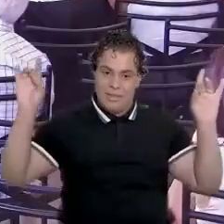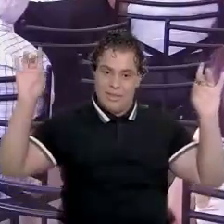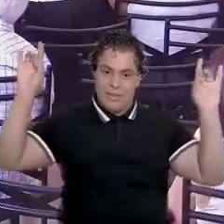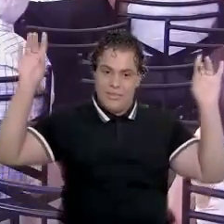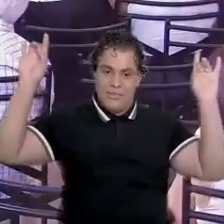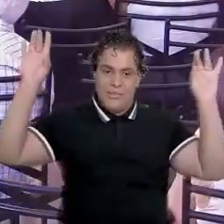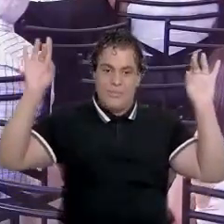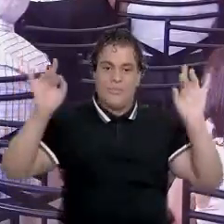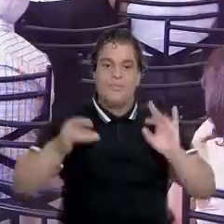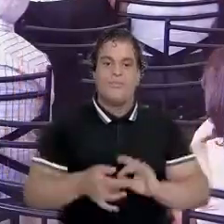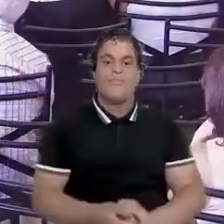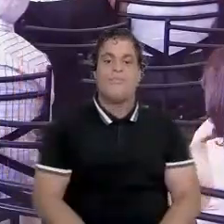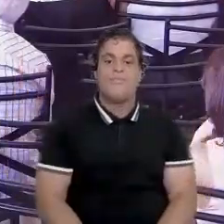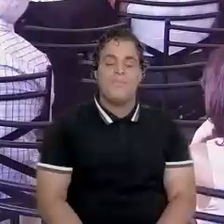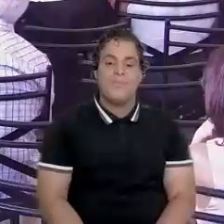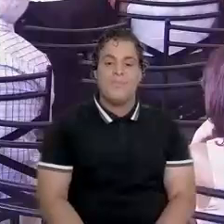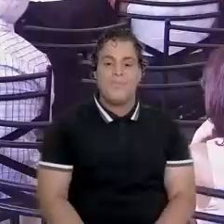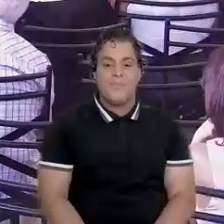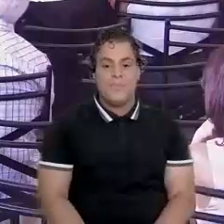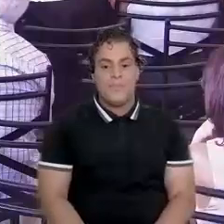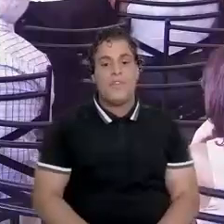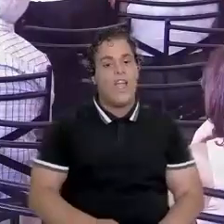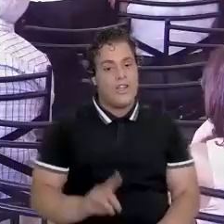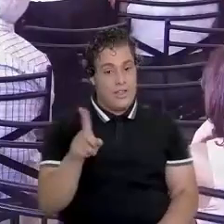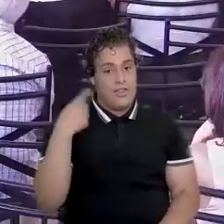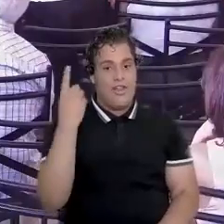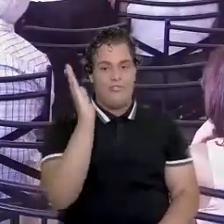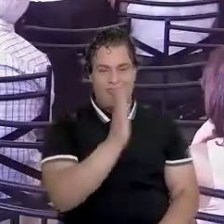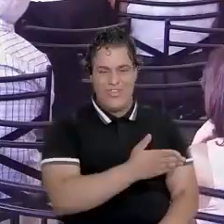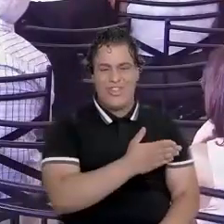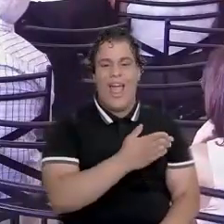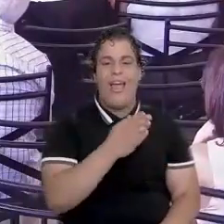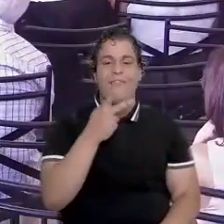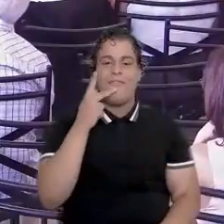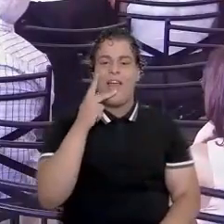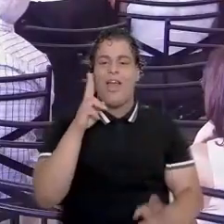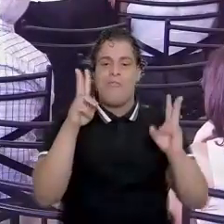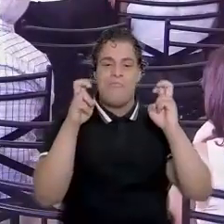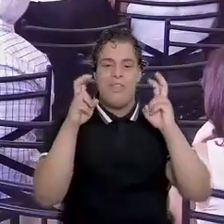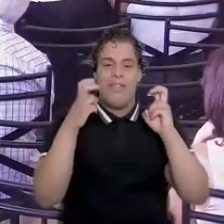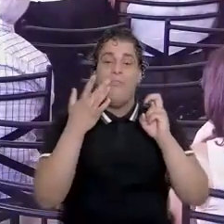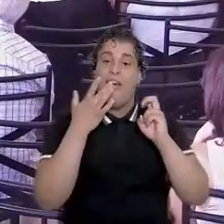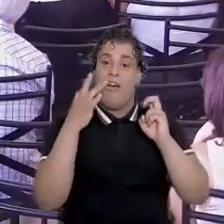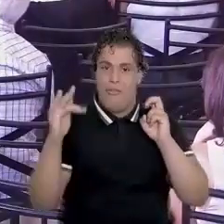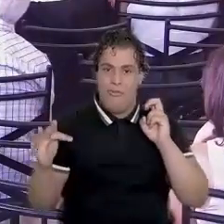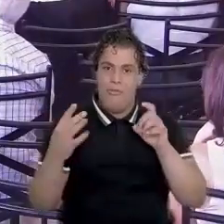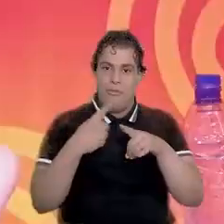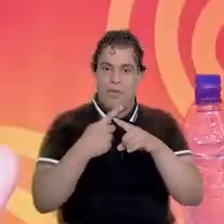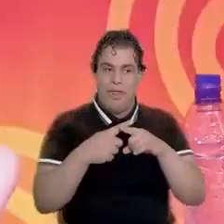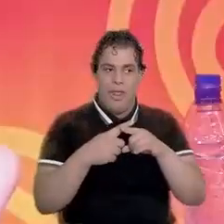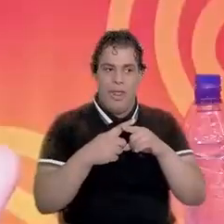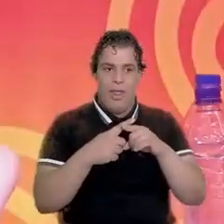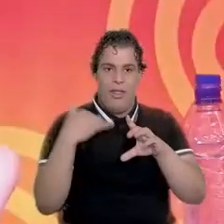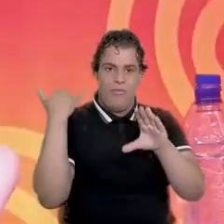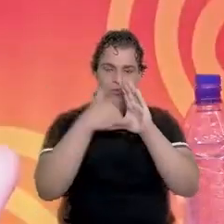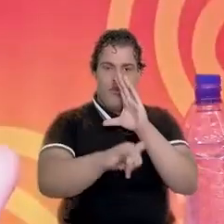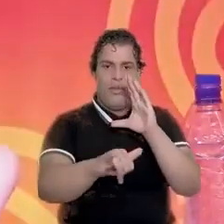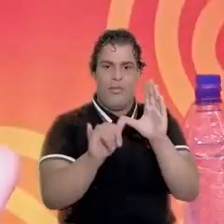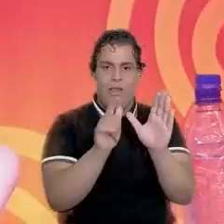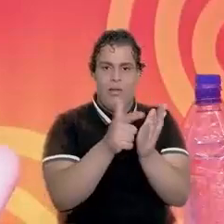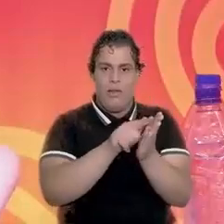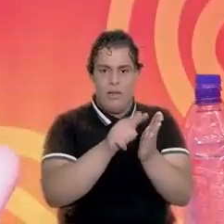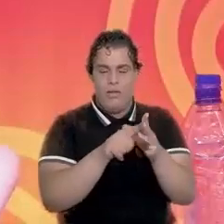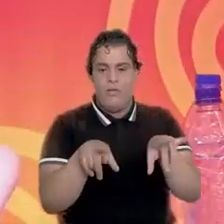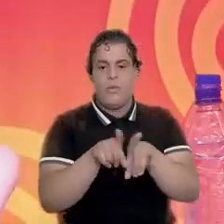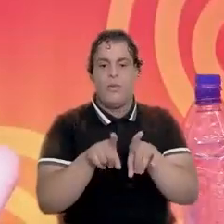falar desse ouro, porque elas estão aqui também para fazer o lançamento do livro delas, né? Algumas apresentar,